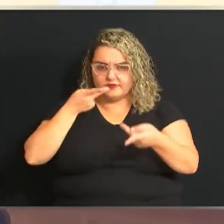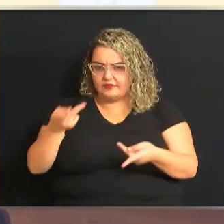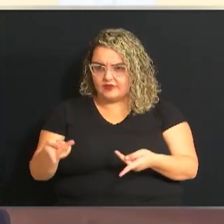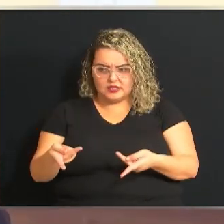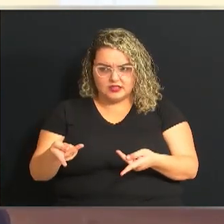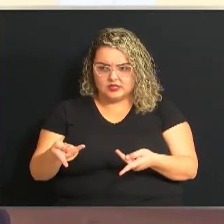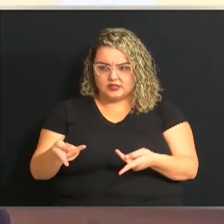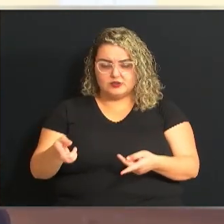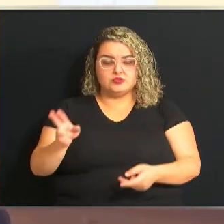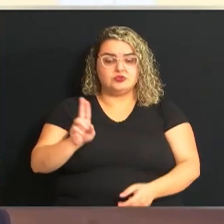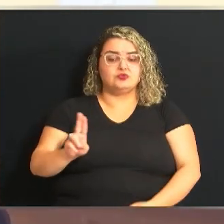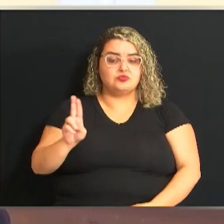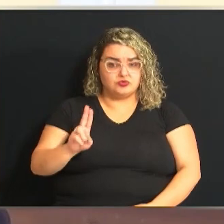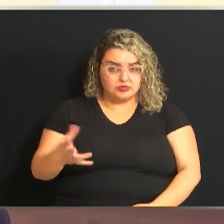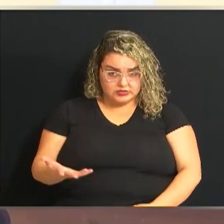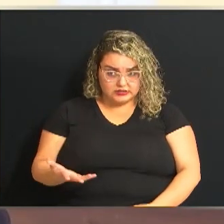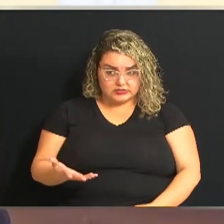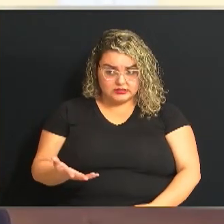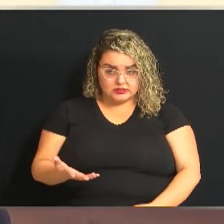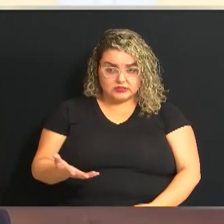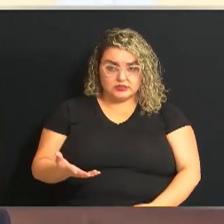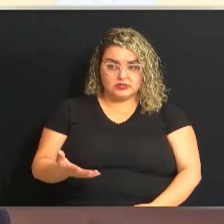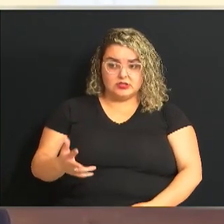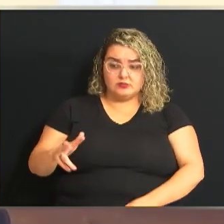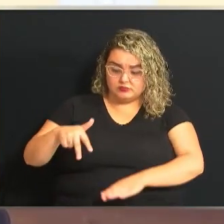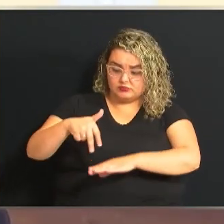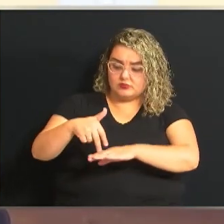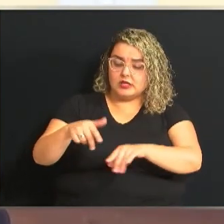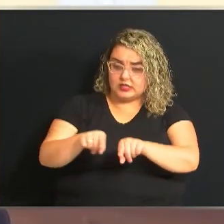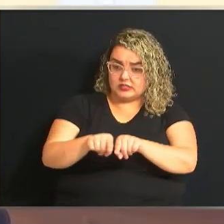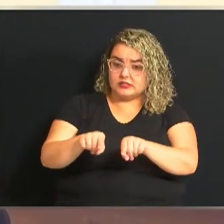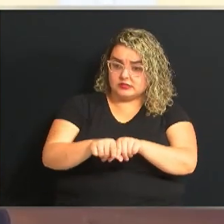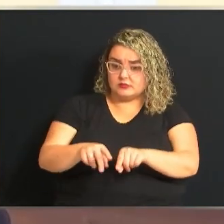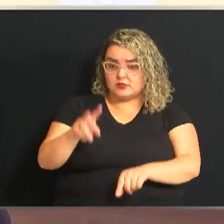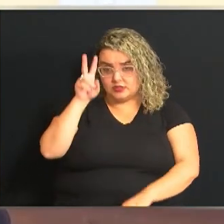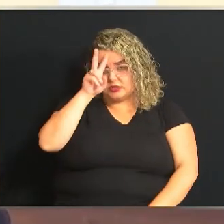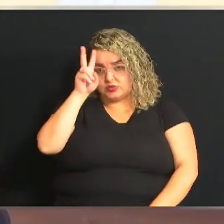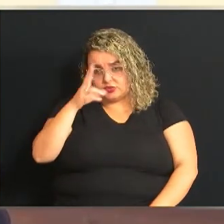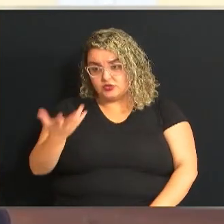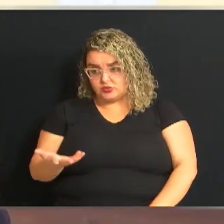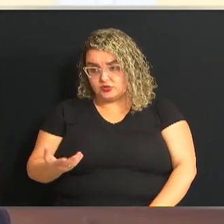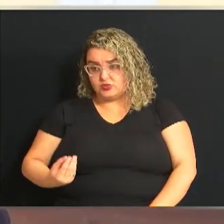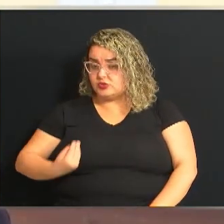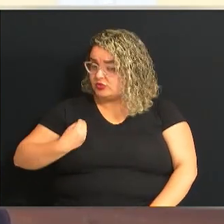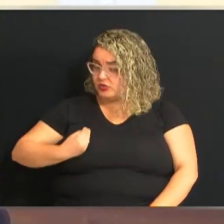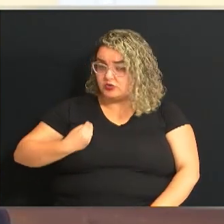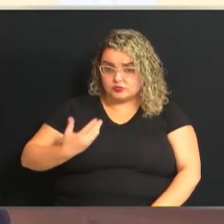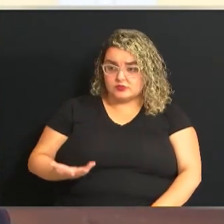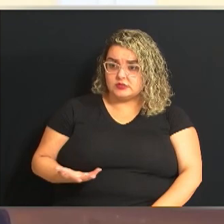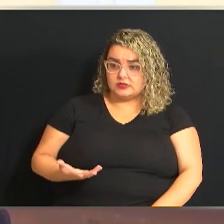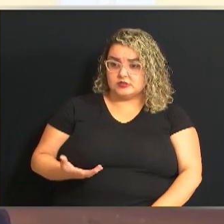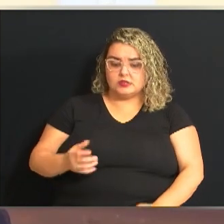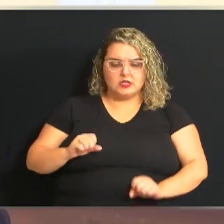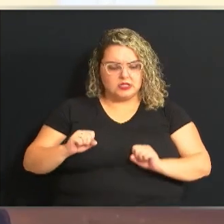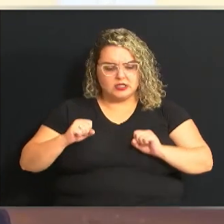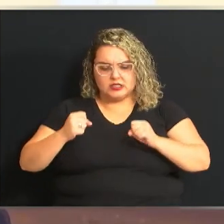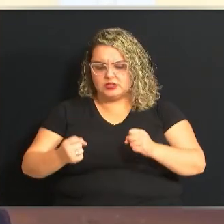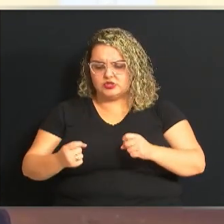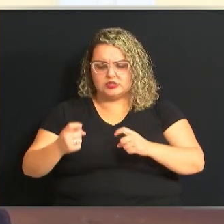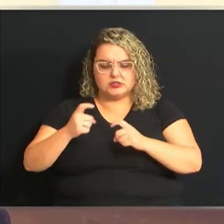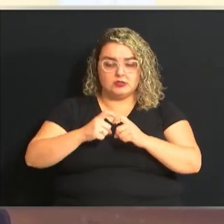Pires Modesto. O médico foi presidente do Conselho da Sobrapar, Sociedade Brasileira de Pesquisa e Assistência